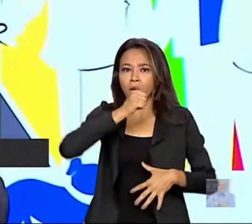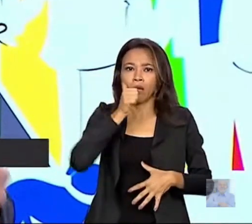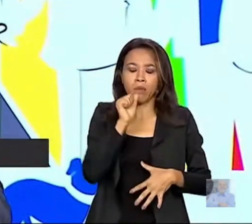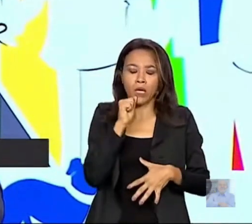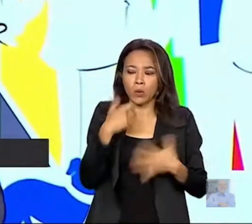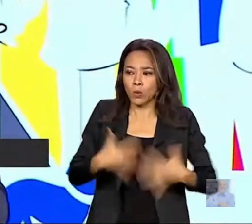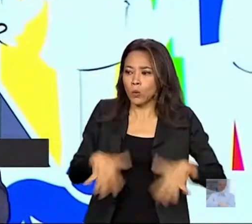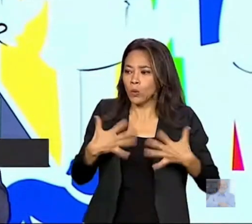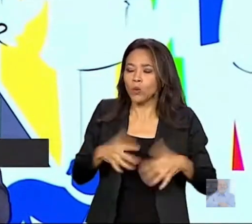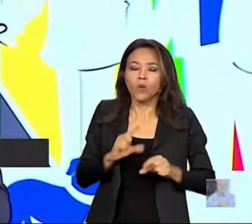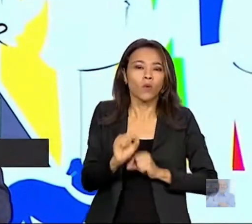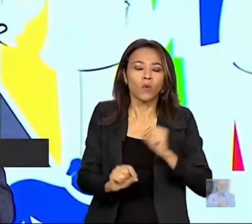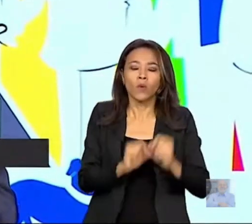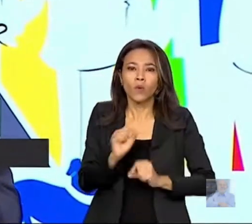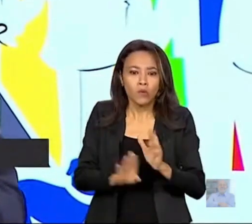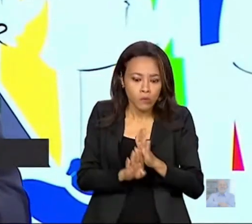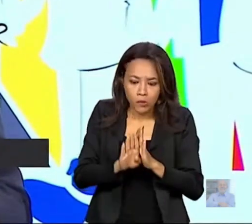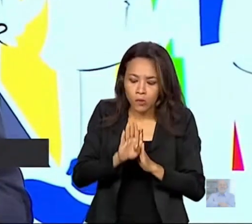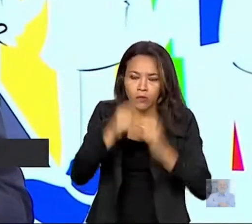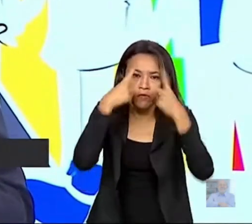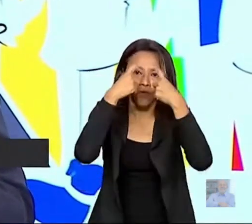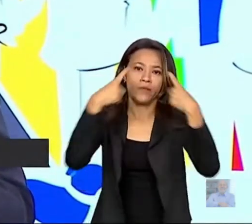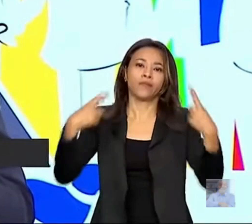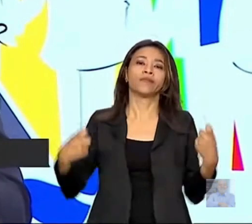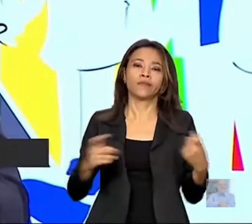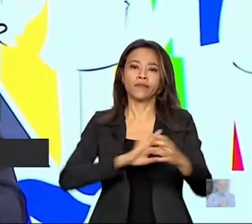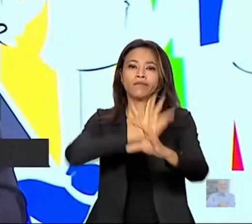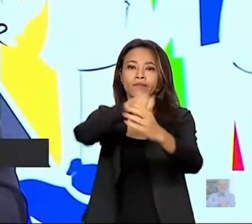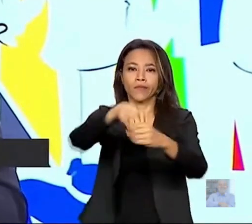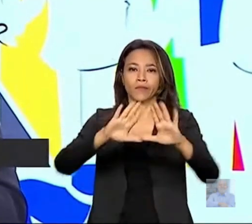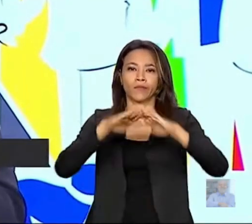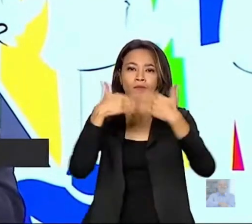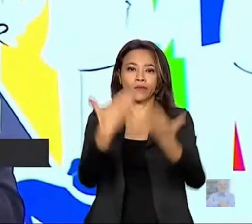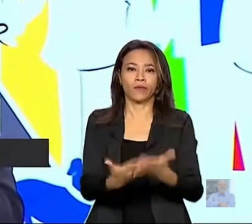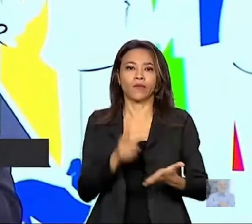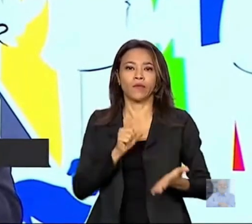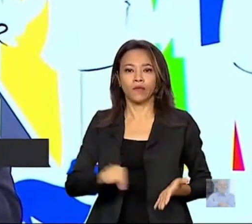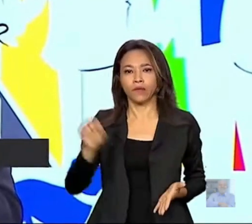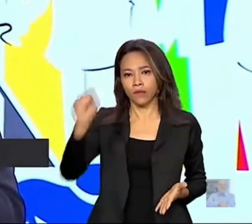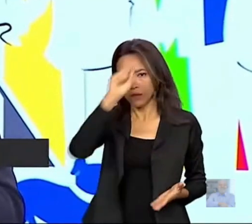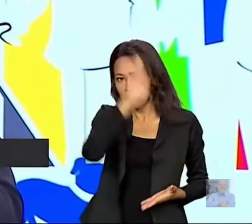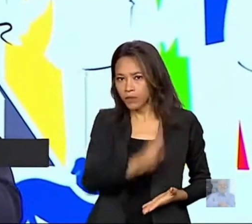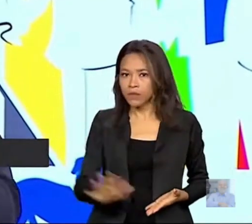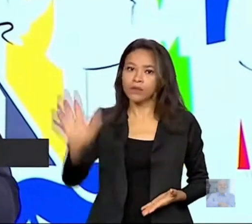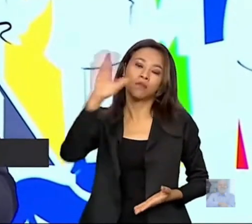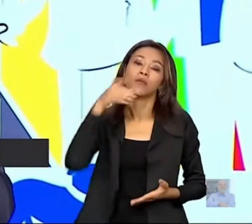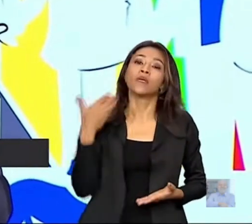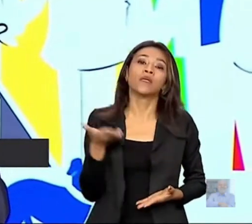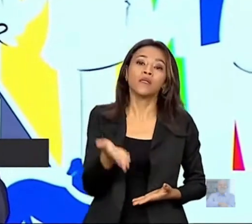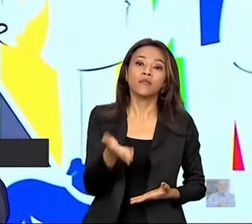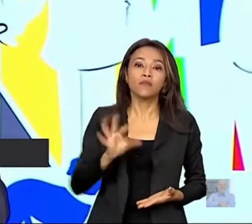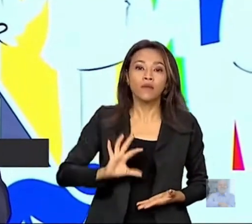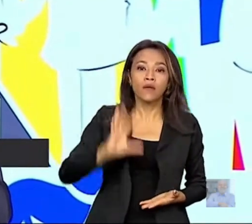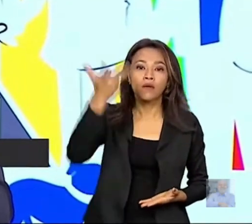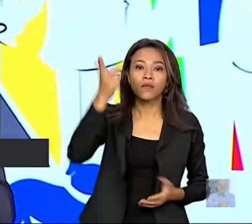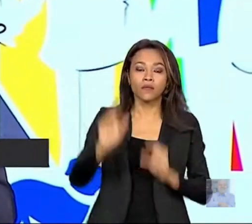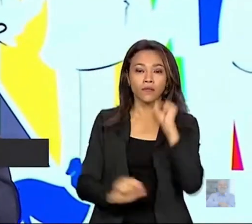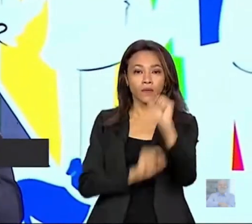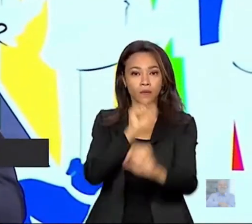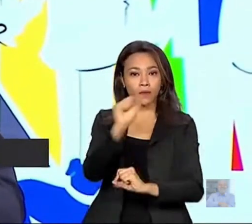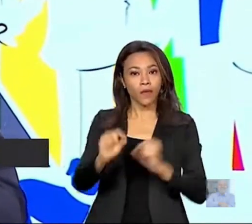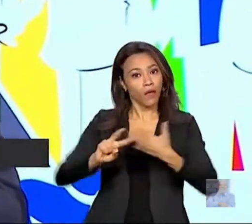o problema da violência nas escolas brasileiras. Esse, repito, é um fenômeno que nós temos discutido, reflexo